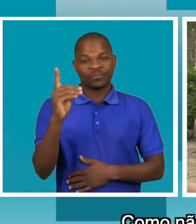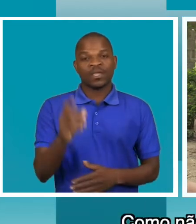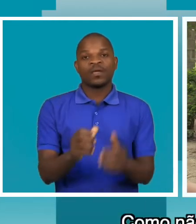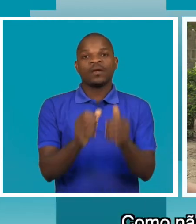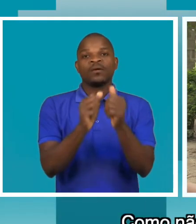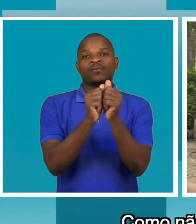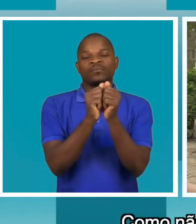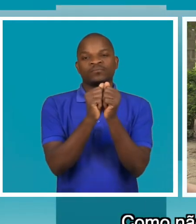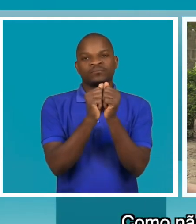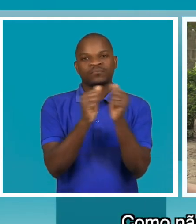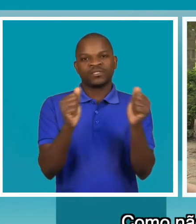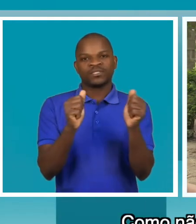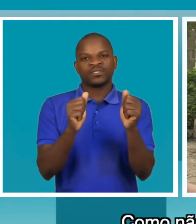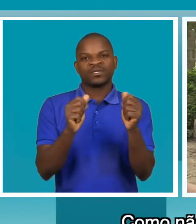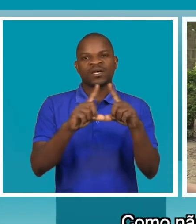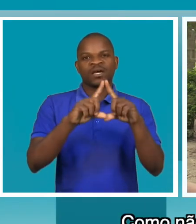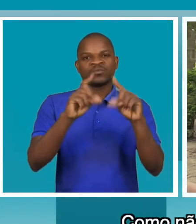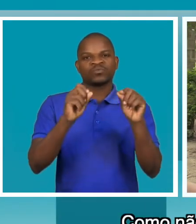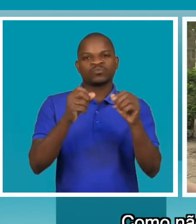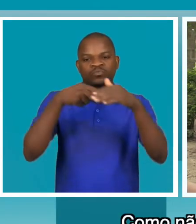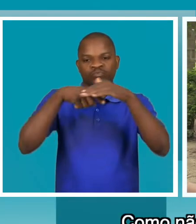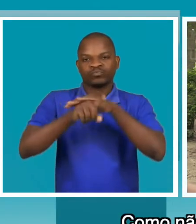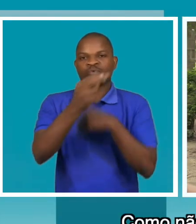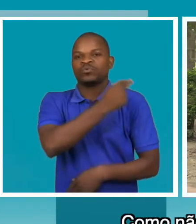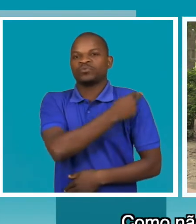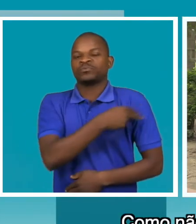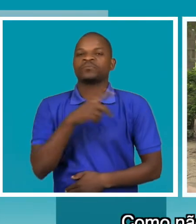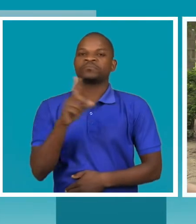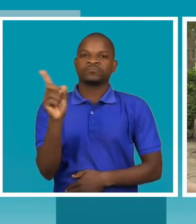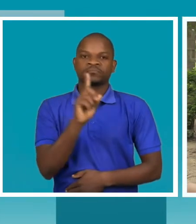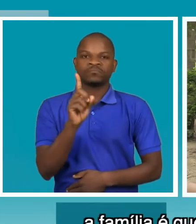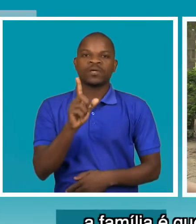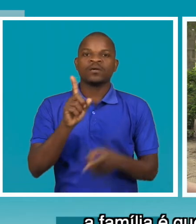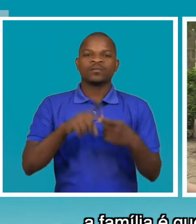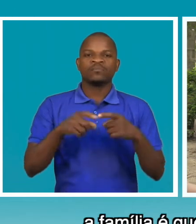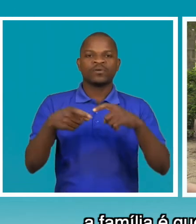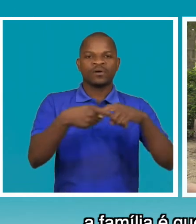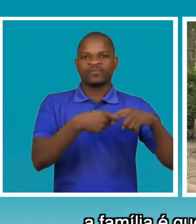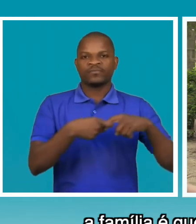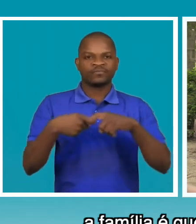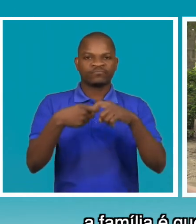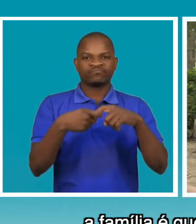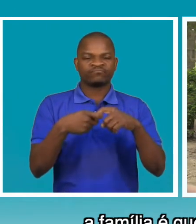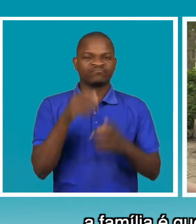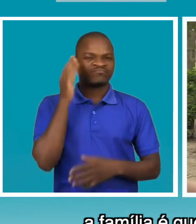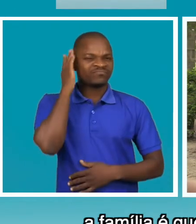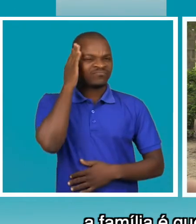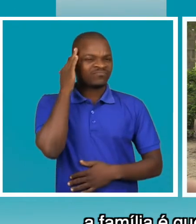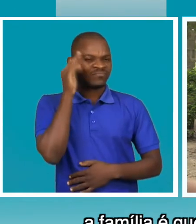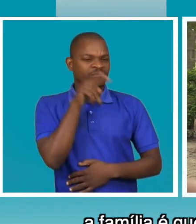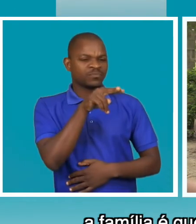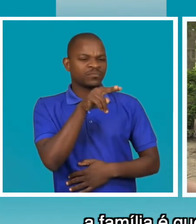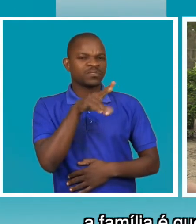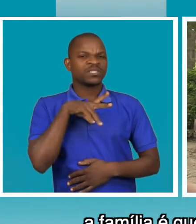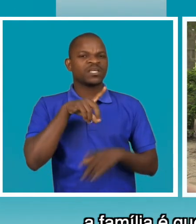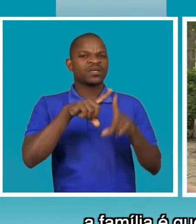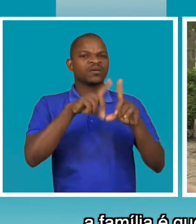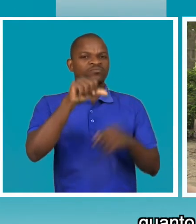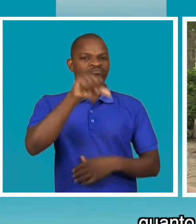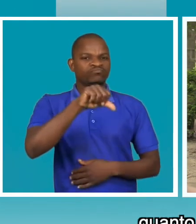Então, como não sendo uma coisa que foi para o hospital e tudo mais por aí, a família cada vez mais acabou notando algumas